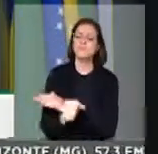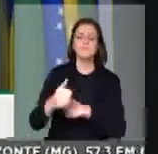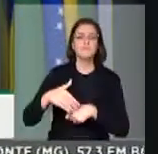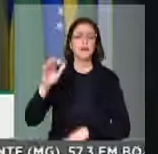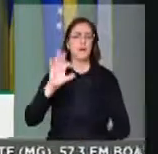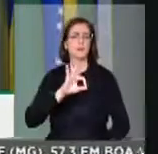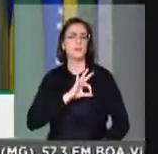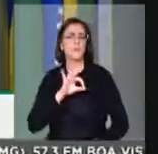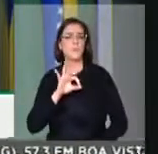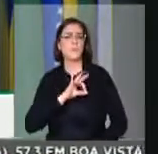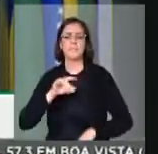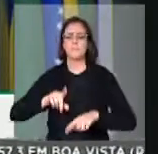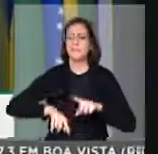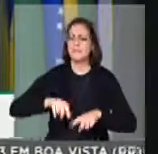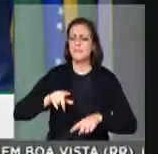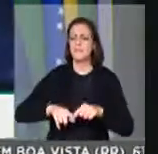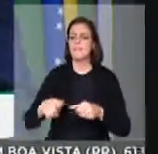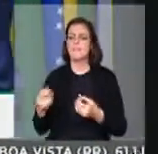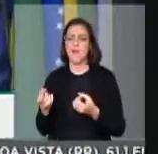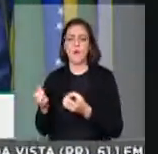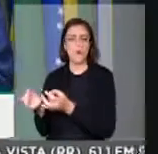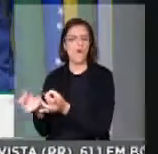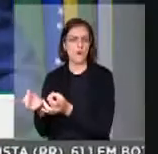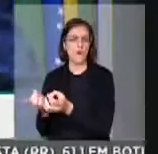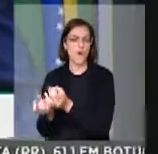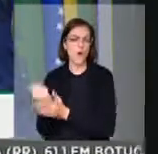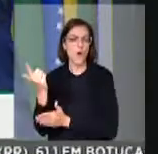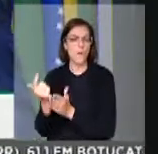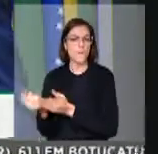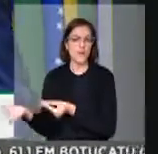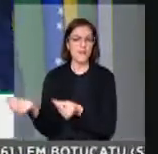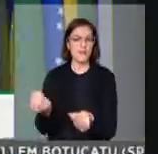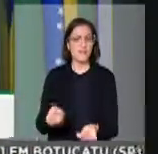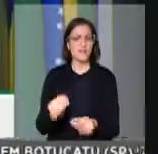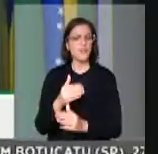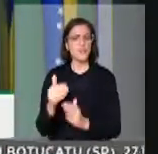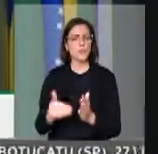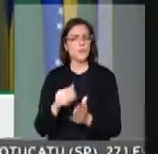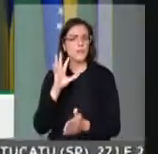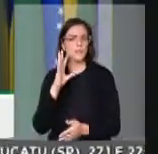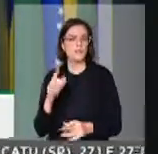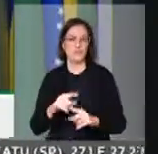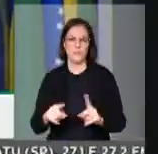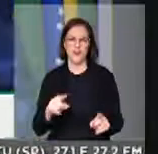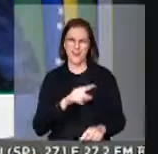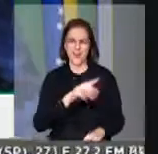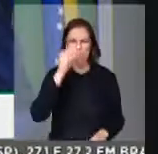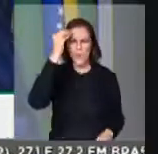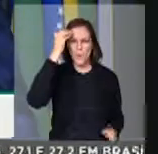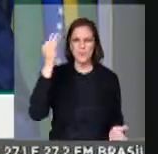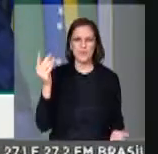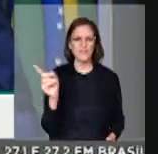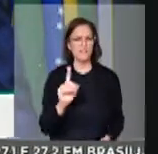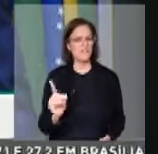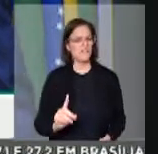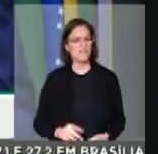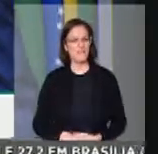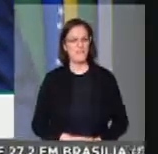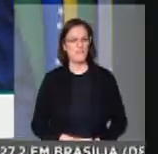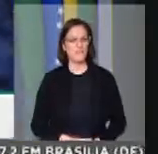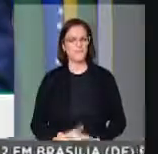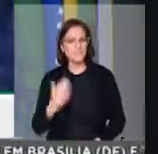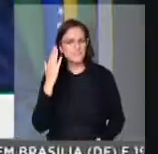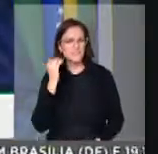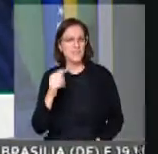e fazer com que a gente tenha a solução para todos os casos em aberto na tunísia o profissional quando a gente sabe que